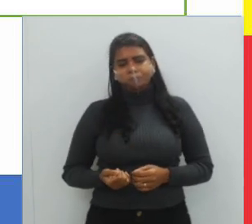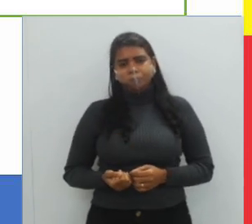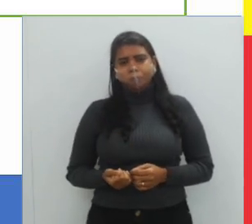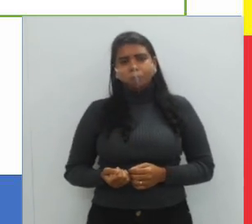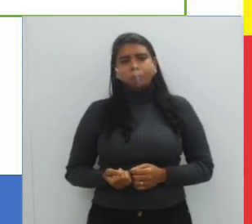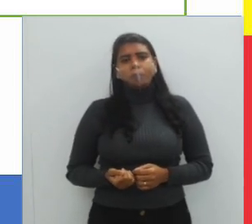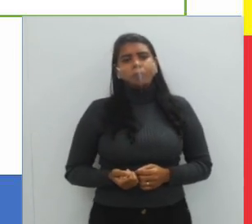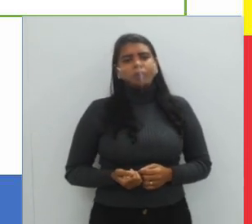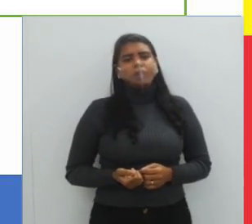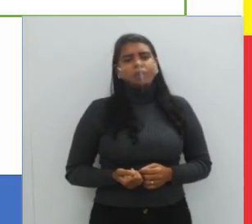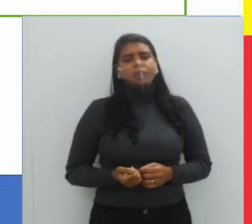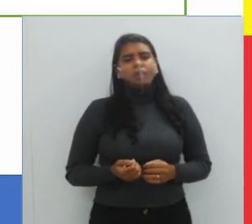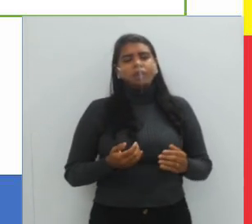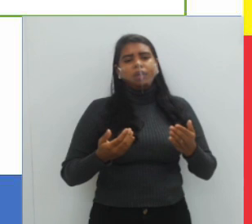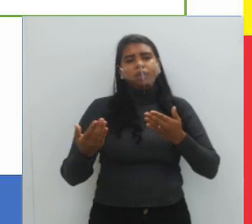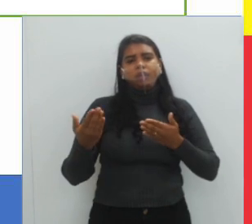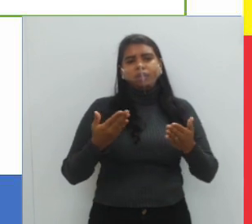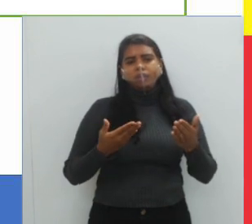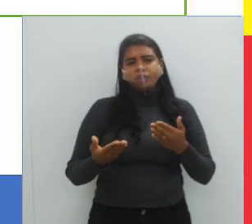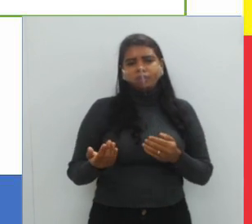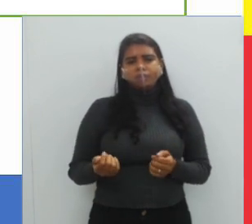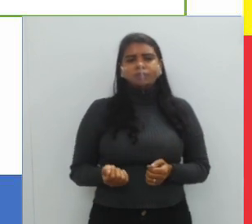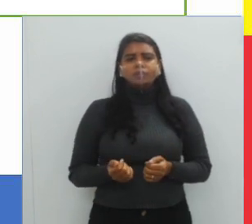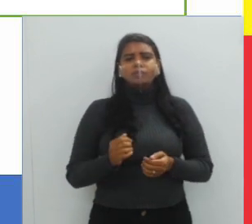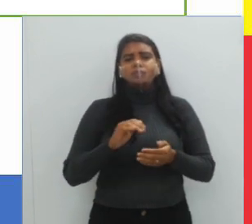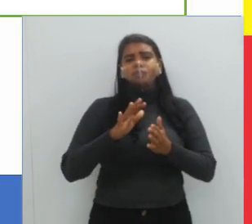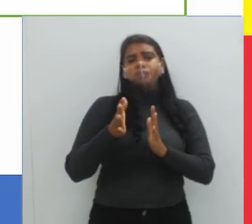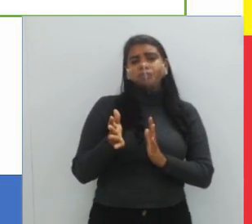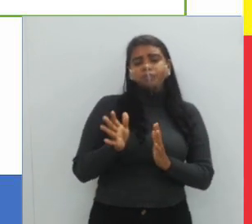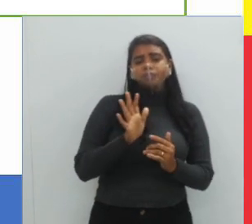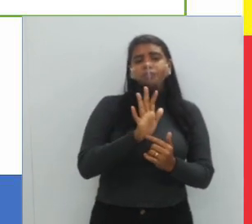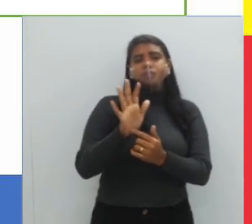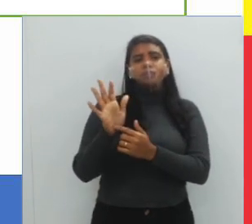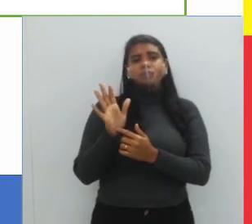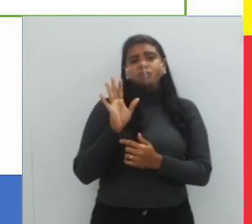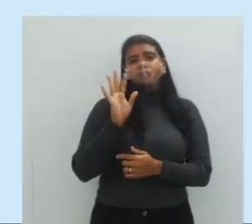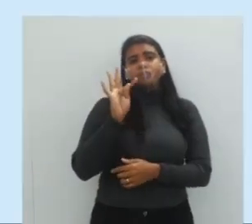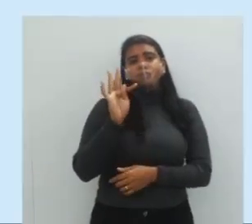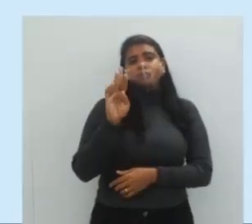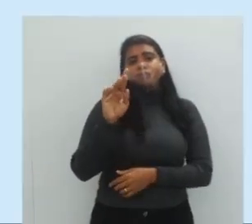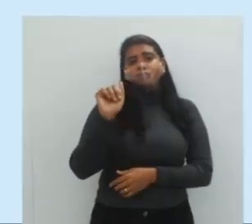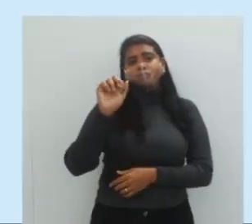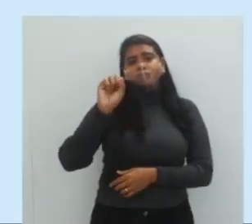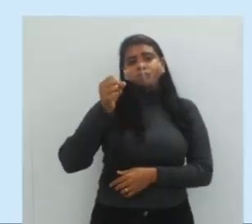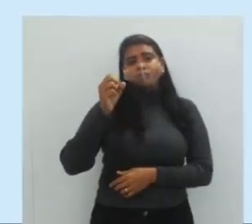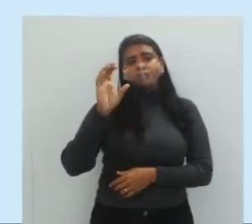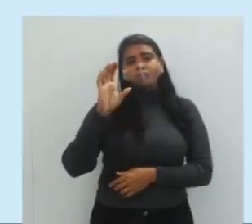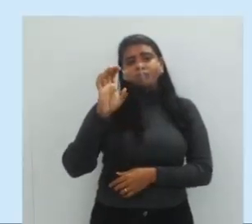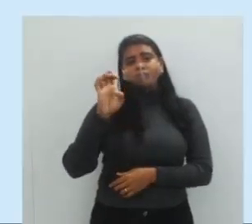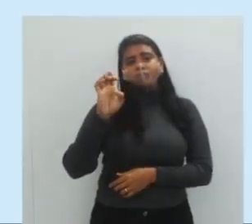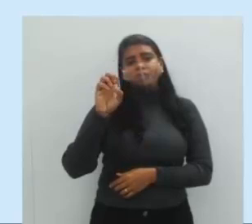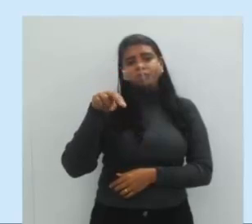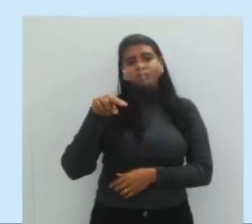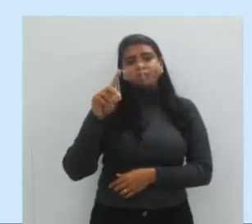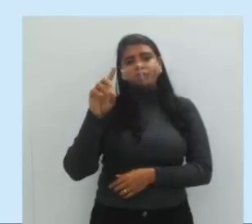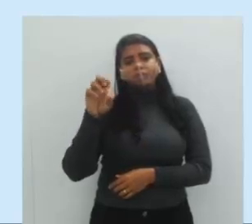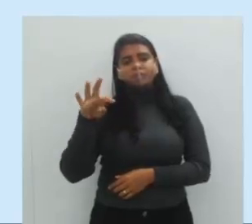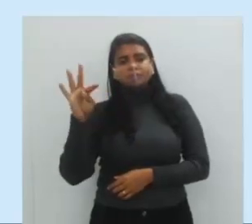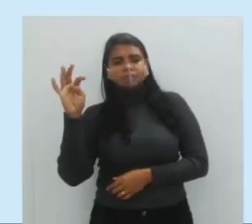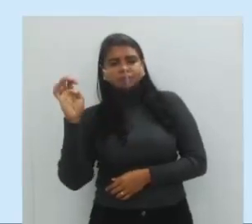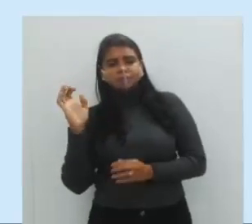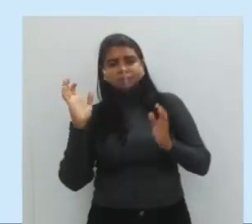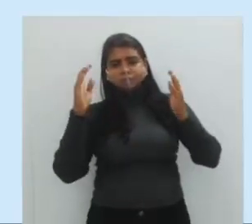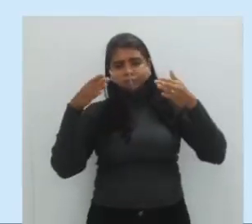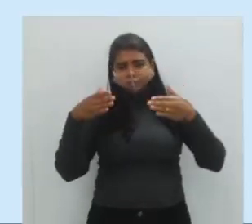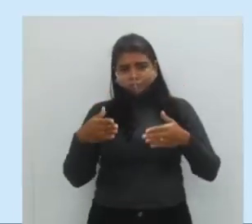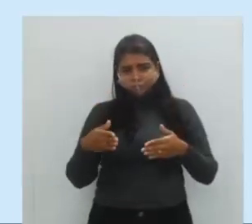exemplo, intensificando a relação com o transcendente, o transcendental. Então veja só, o nosso